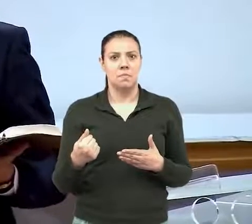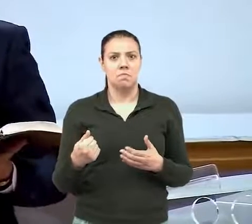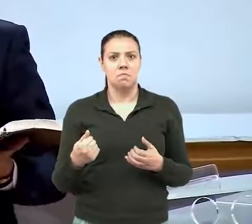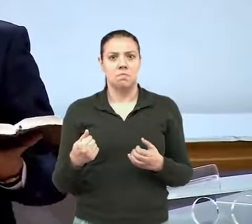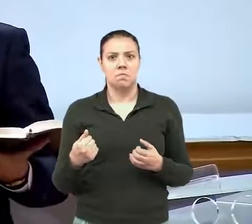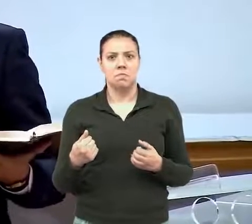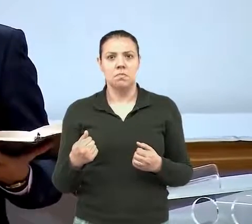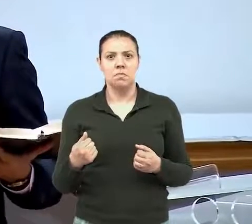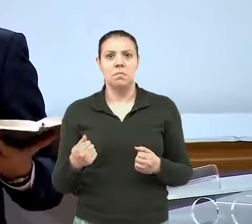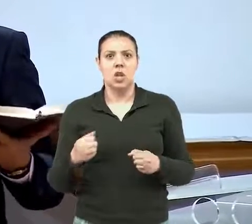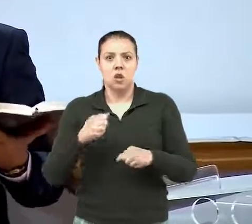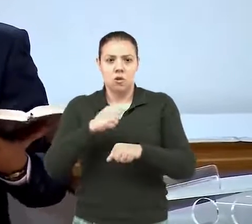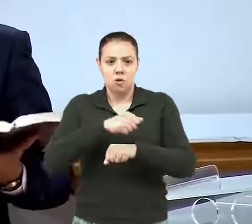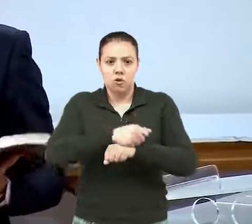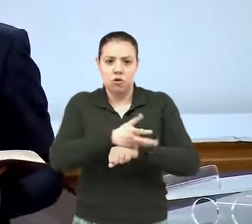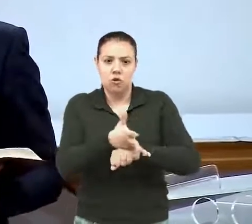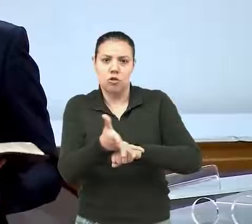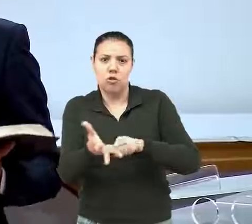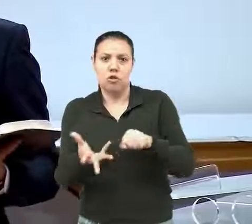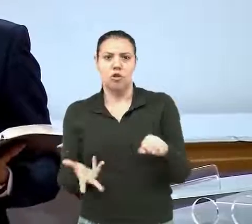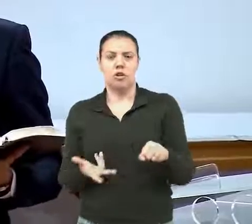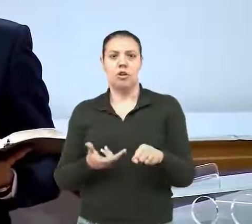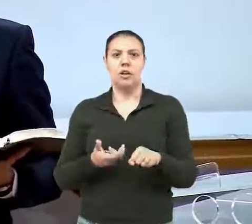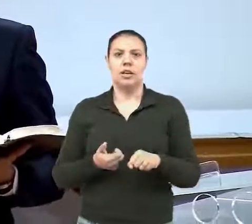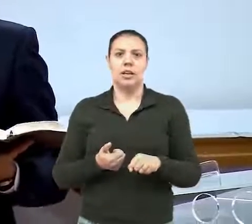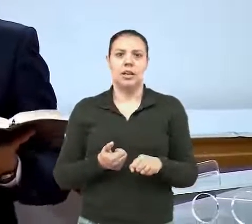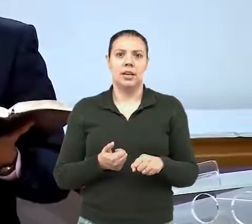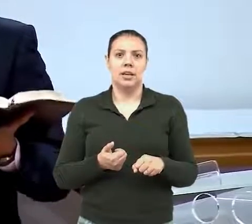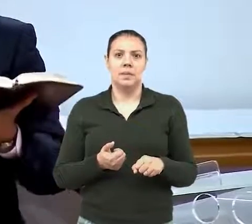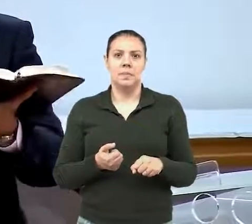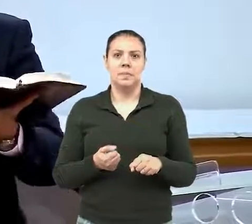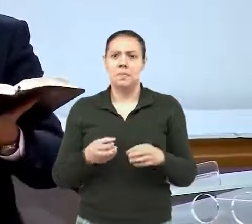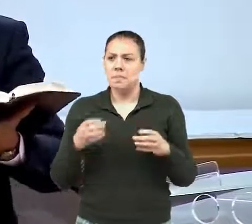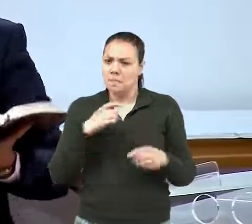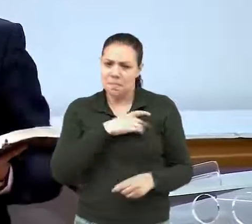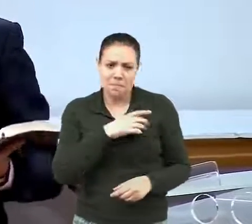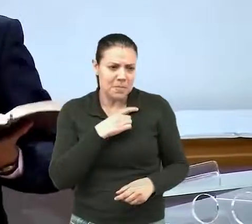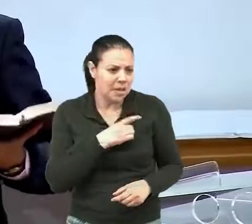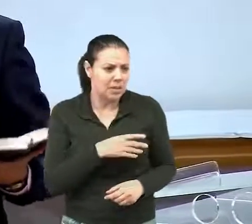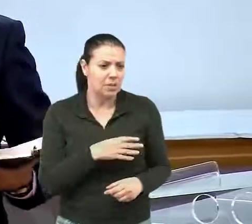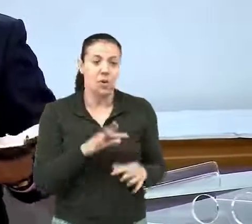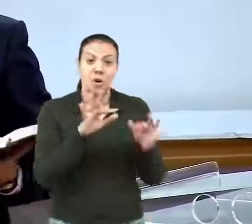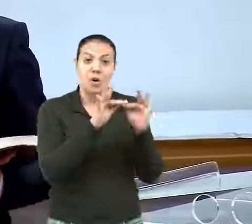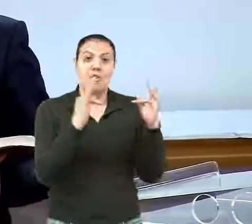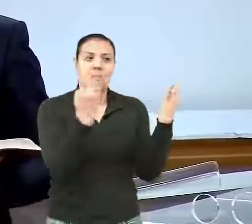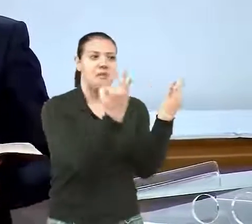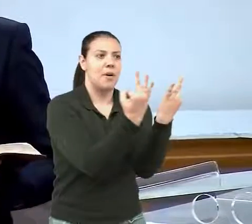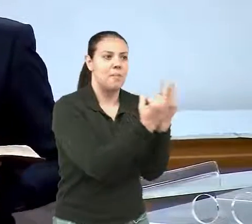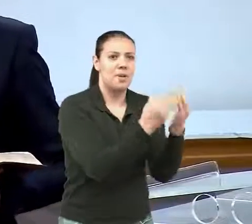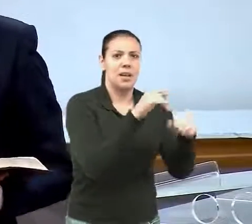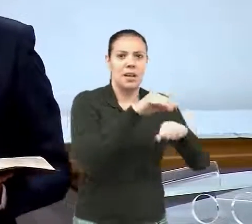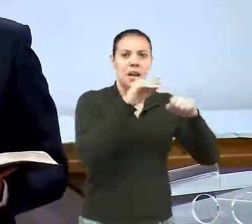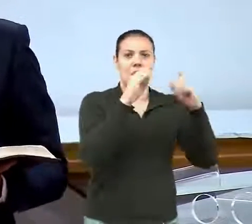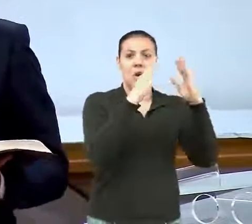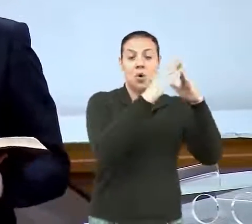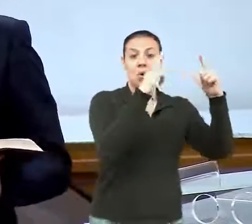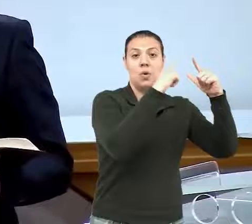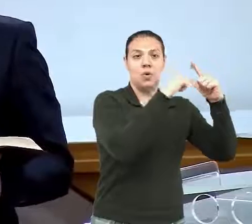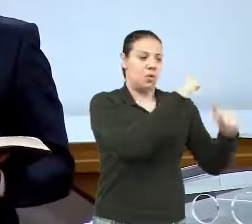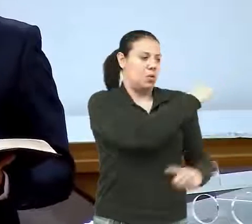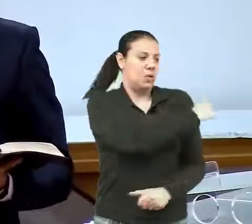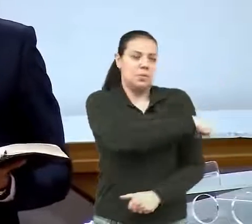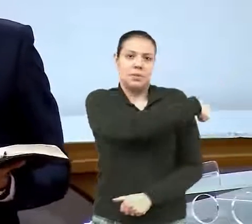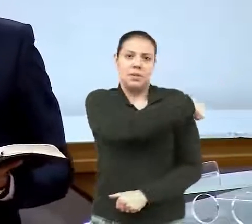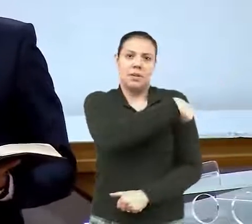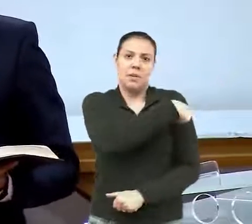gente que está contaminada e com medo de morrer, gente que tem familiares hospitalizados, talvez até em estado crítico. Eu sei que todos